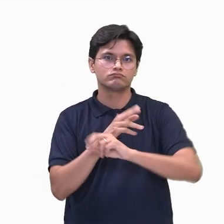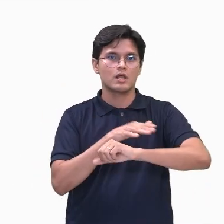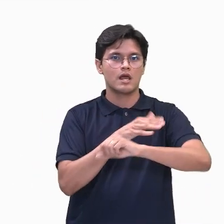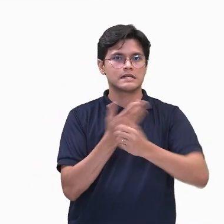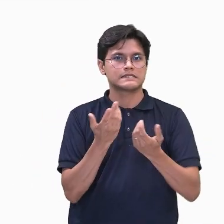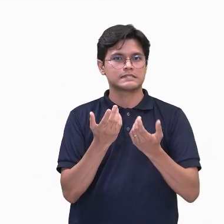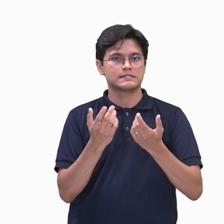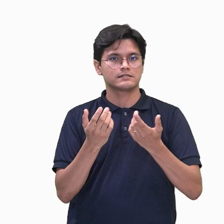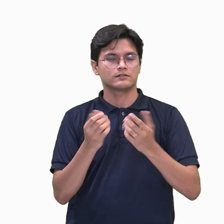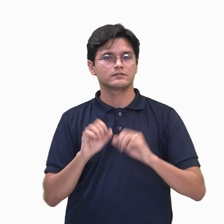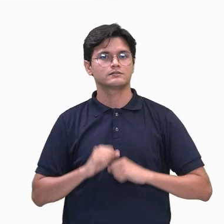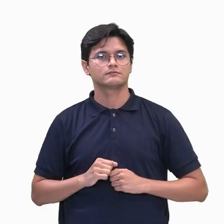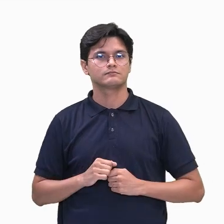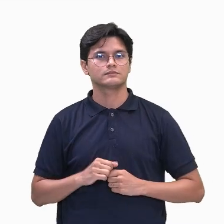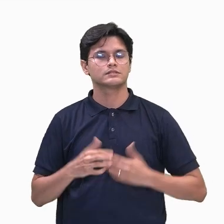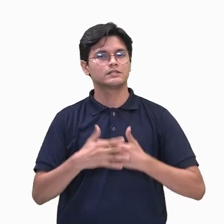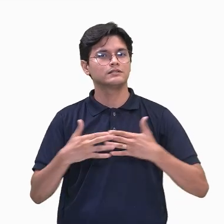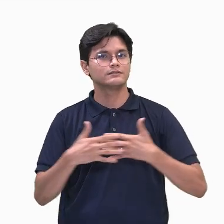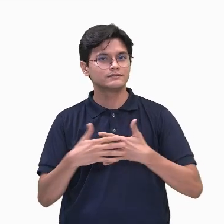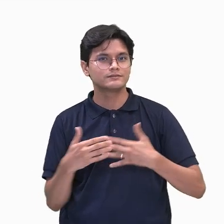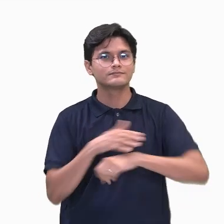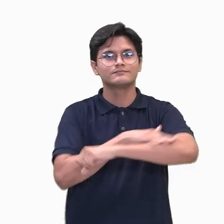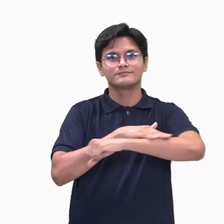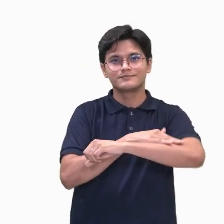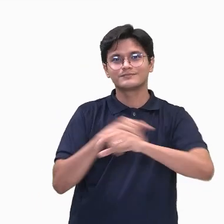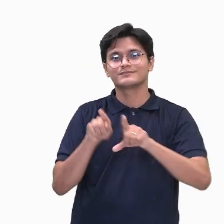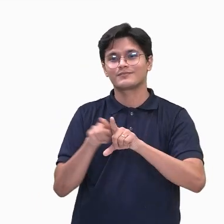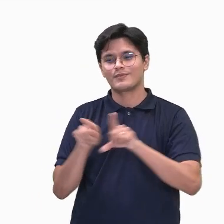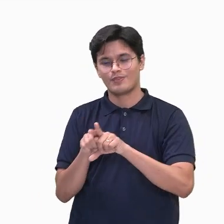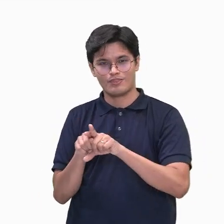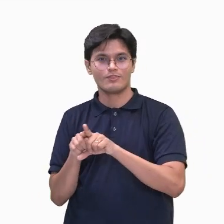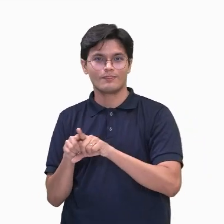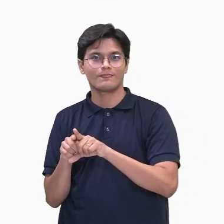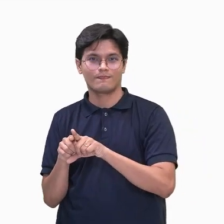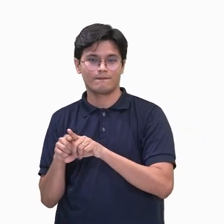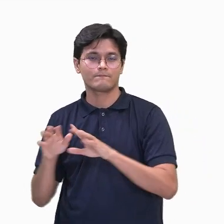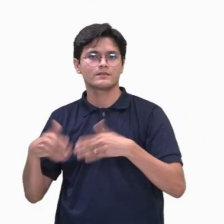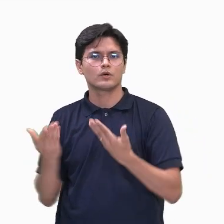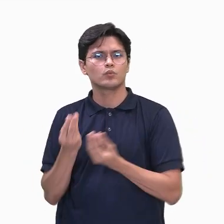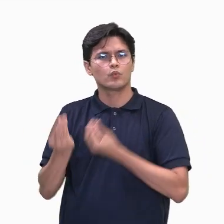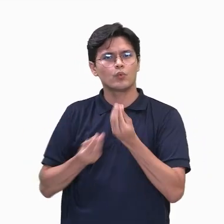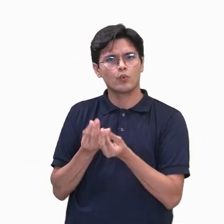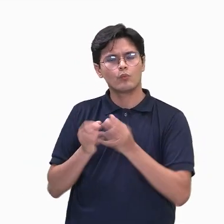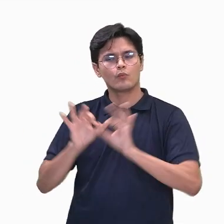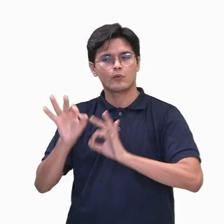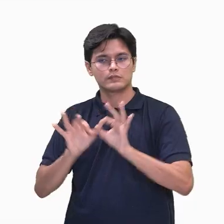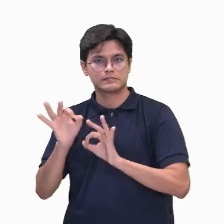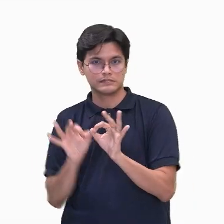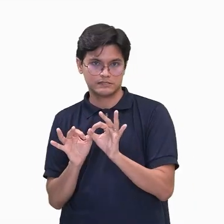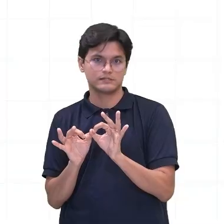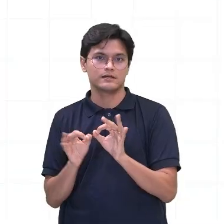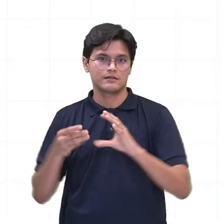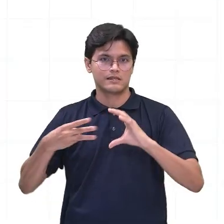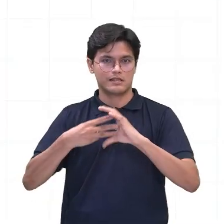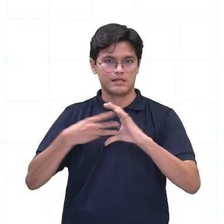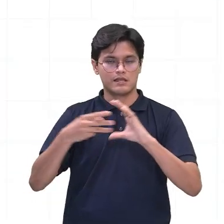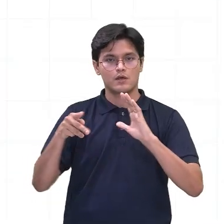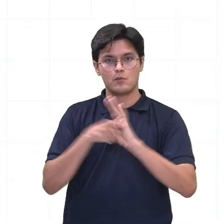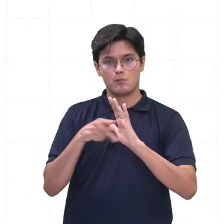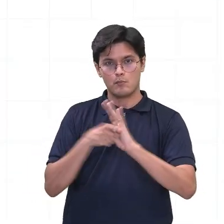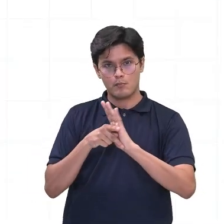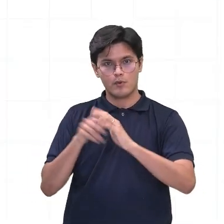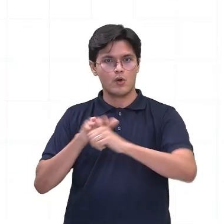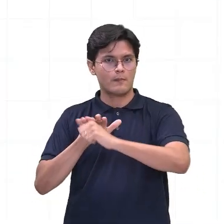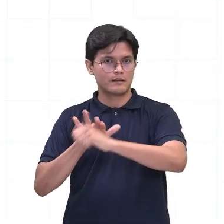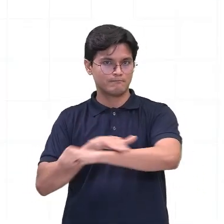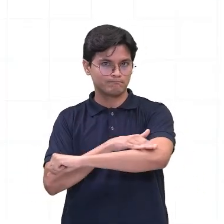ver um outro esquema ali para a gente entender melhor como que estão organizadas essas células do tecido epitelial? Então observa comigo aí na